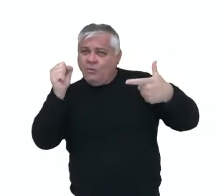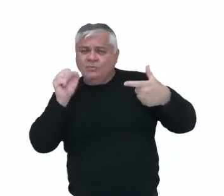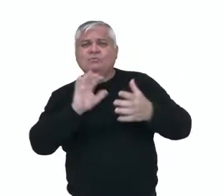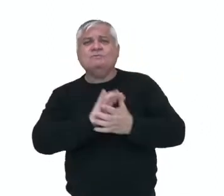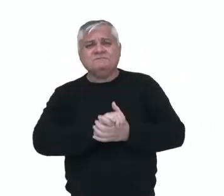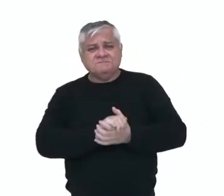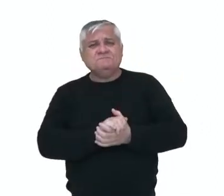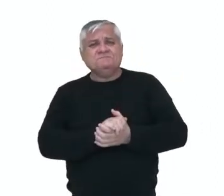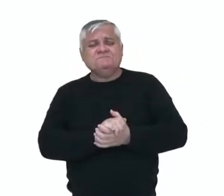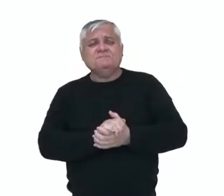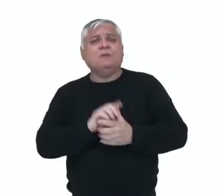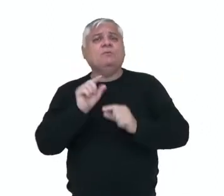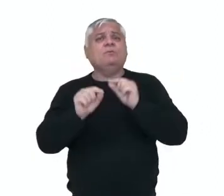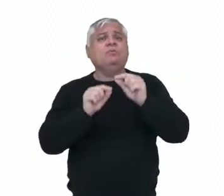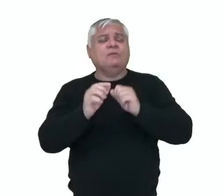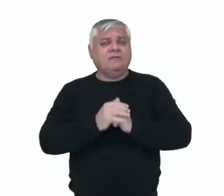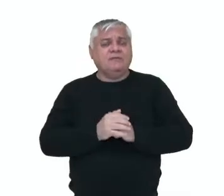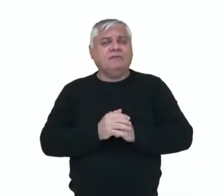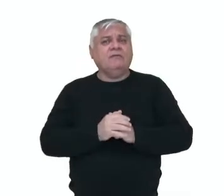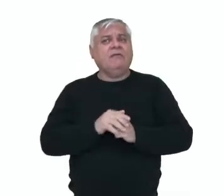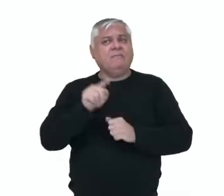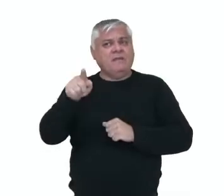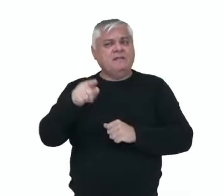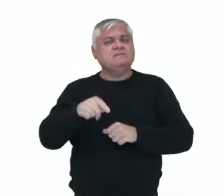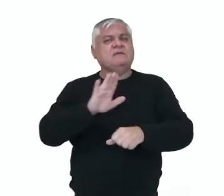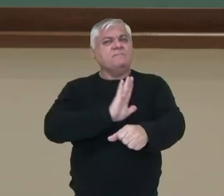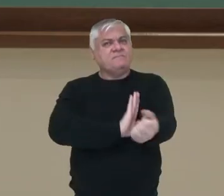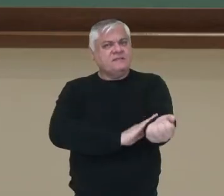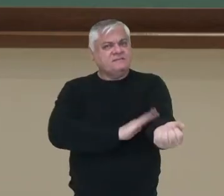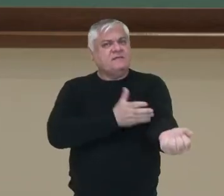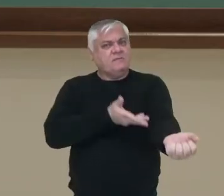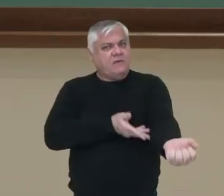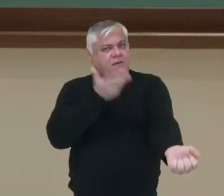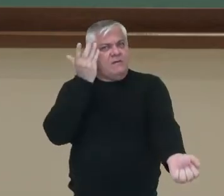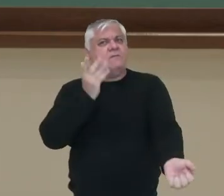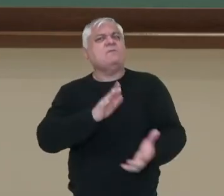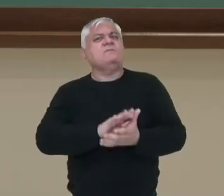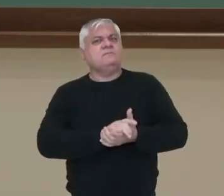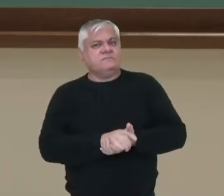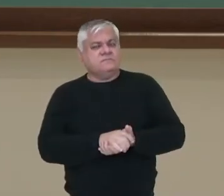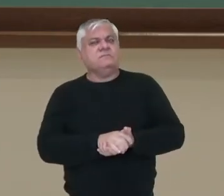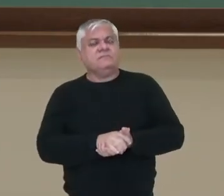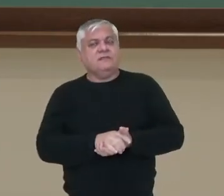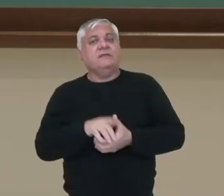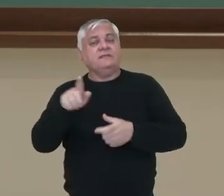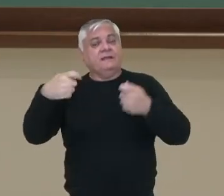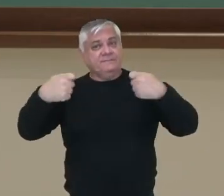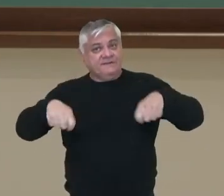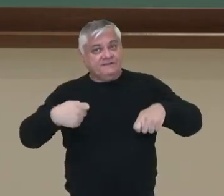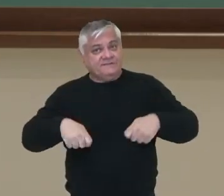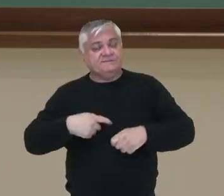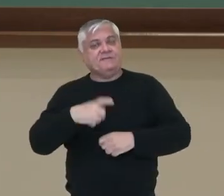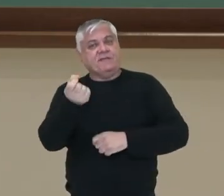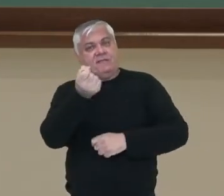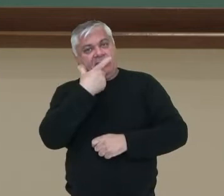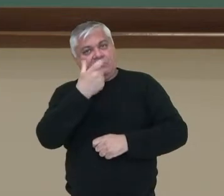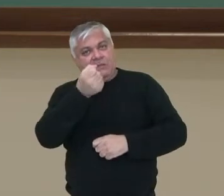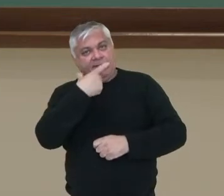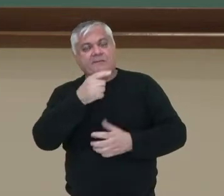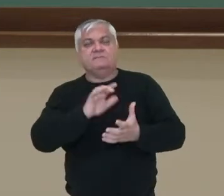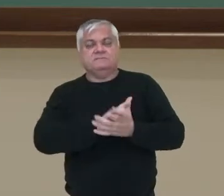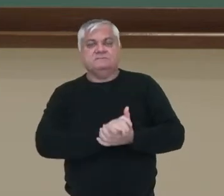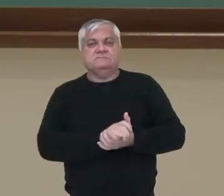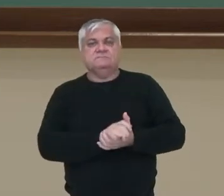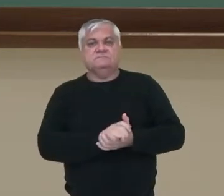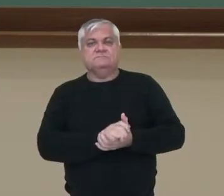né? Então, isso vai caracterizar um quadro de hipertensão. Aí ela vai precisar da medicação, tá?